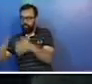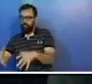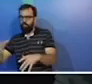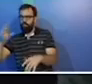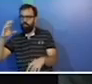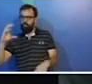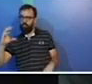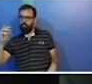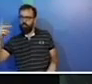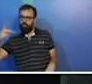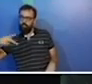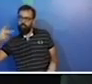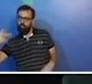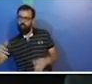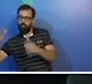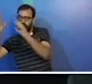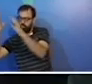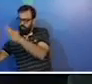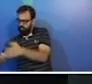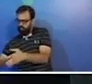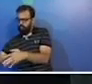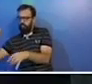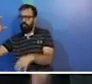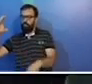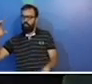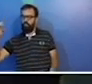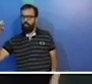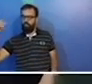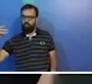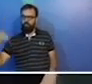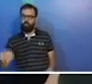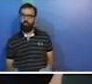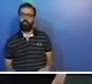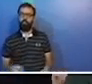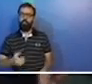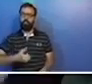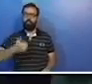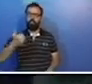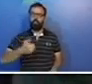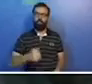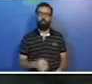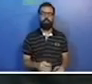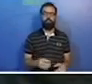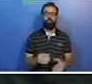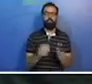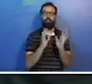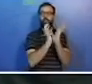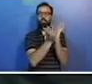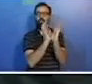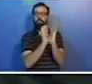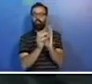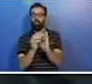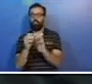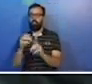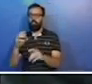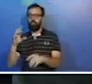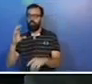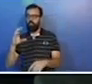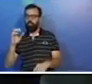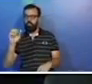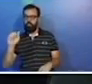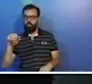alga, camarão, truta, martim pescador. Cadeia alimentar 2,